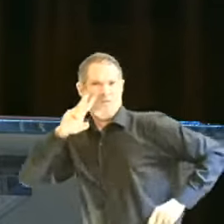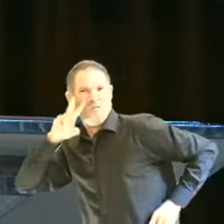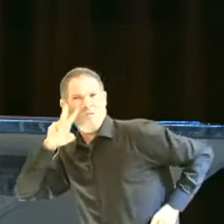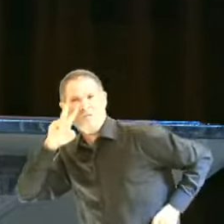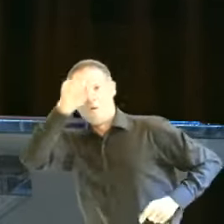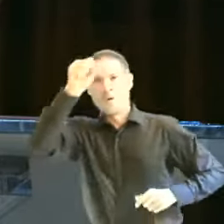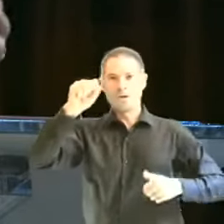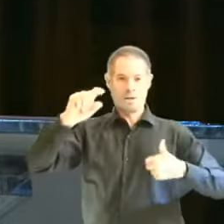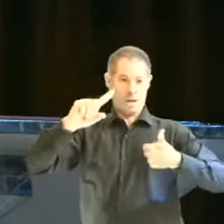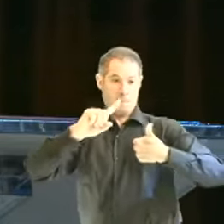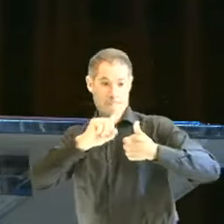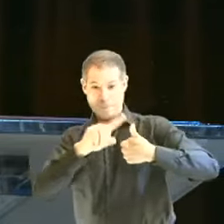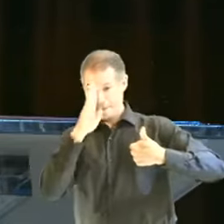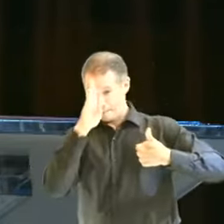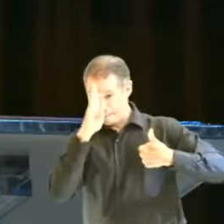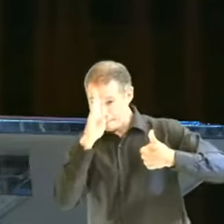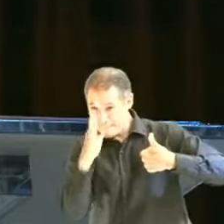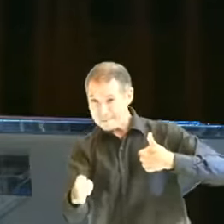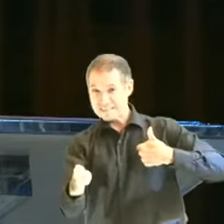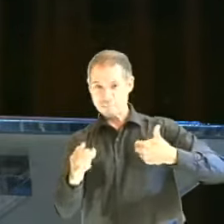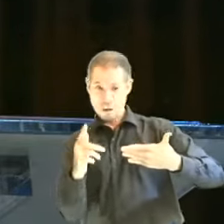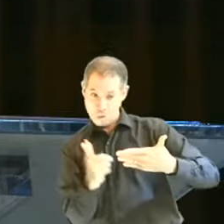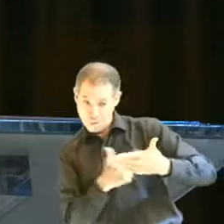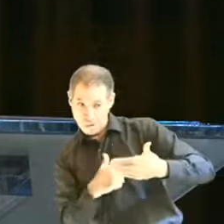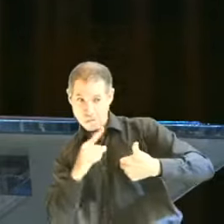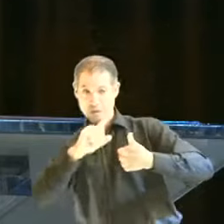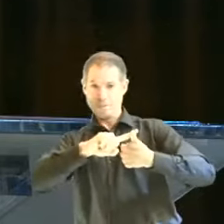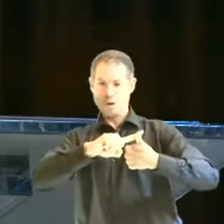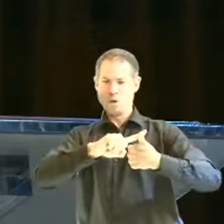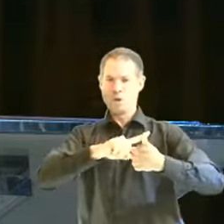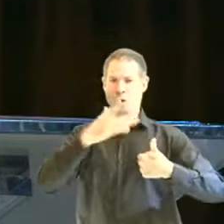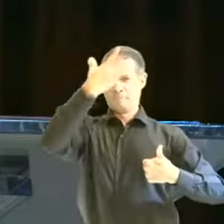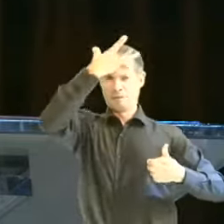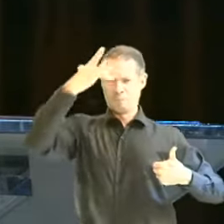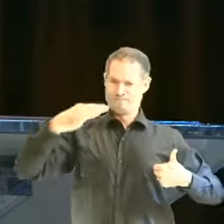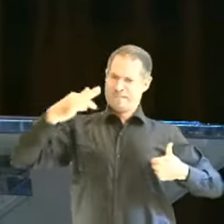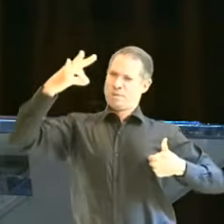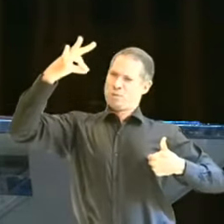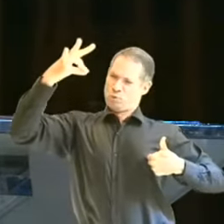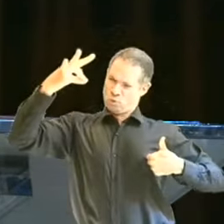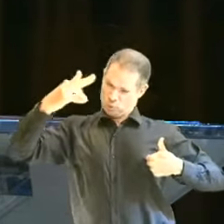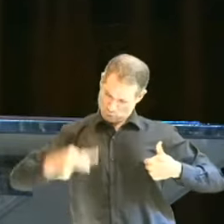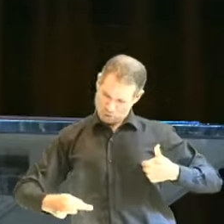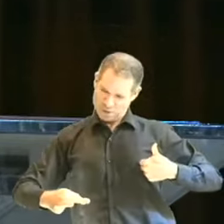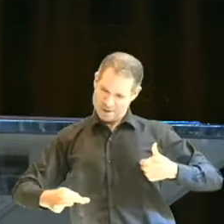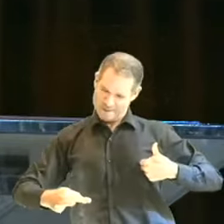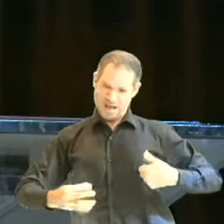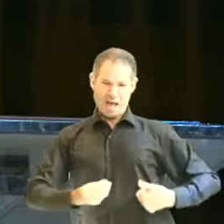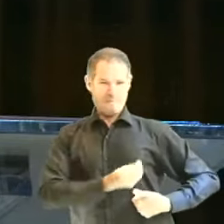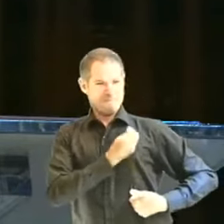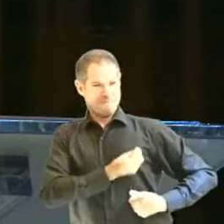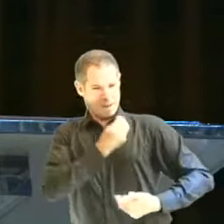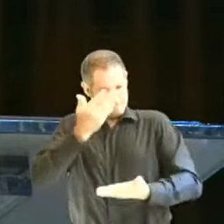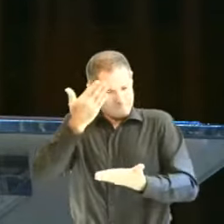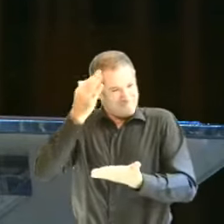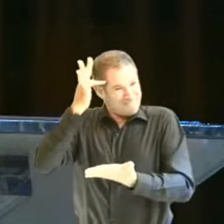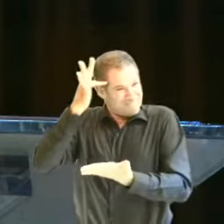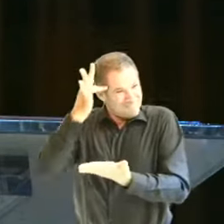deles, que é a principal lição desse livro, é: o justo viverá pela